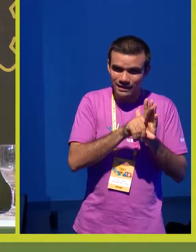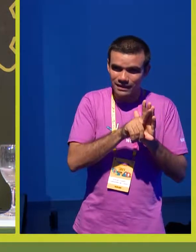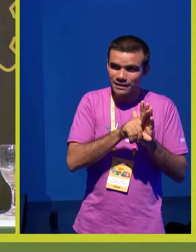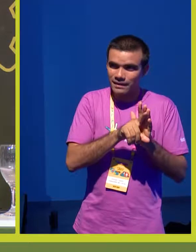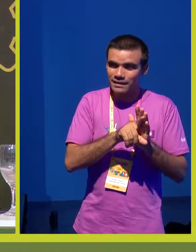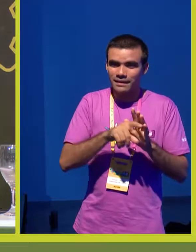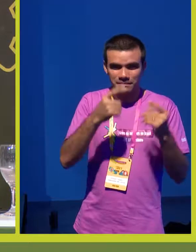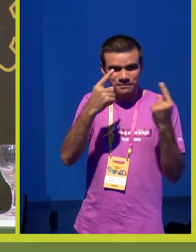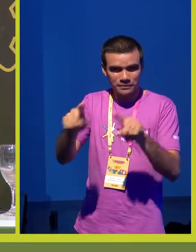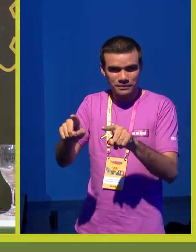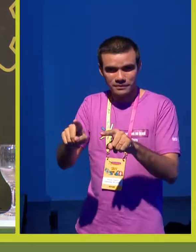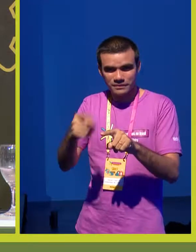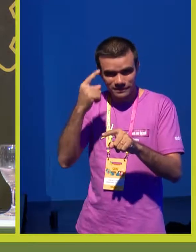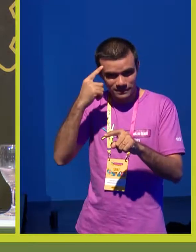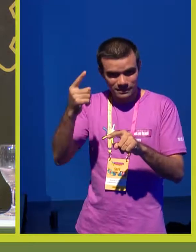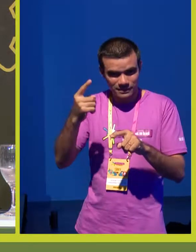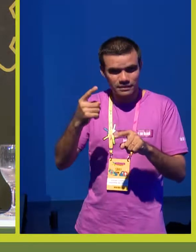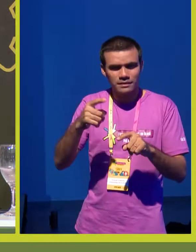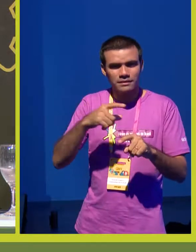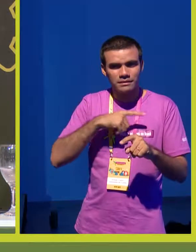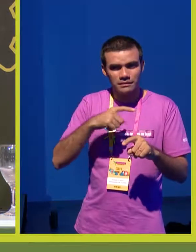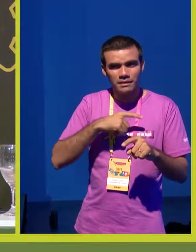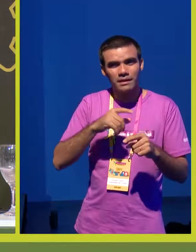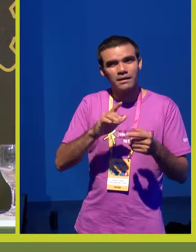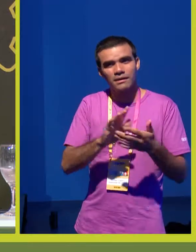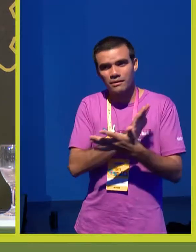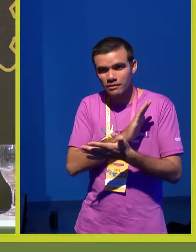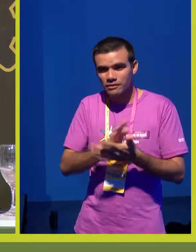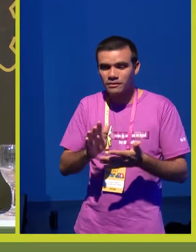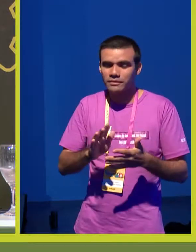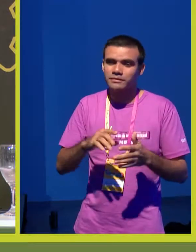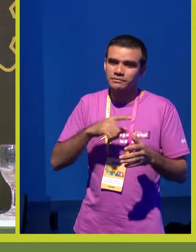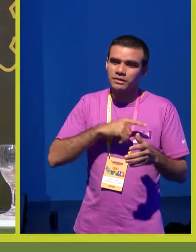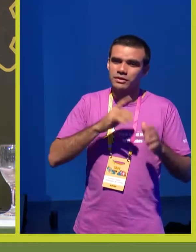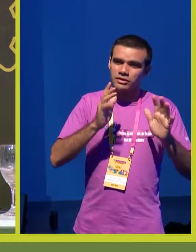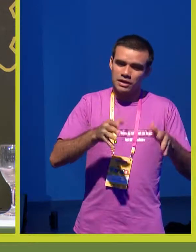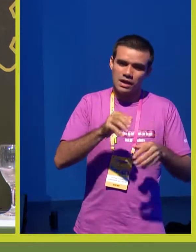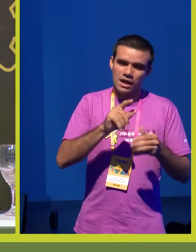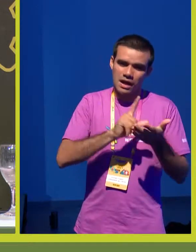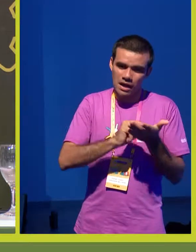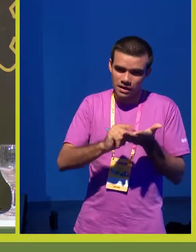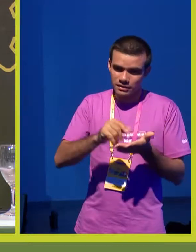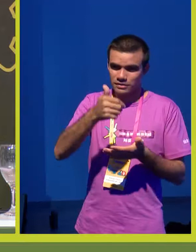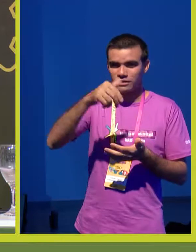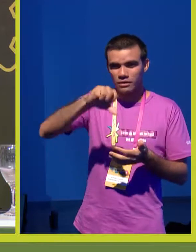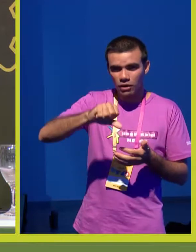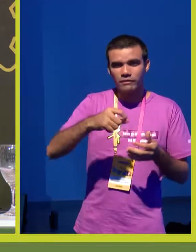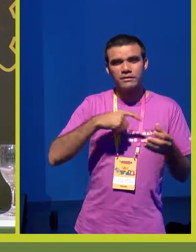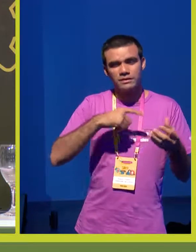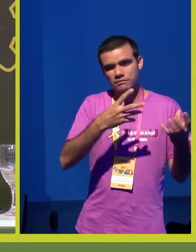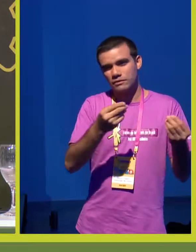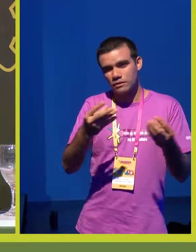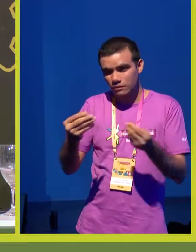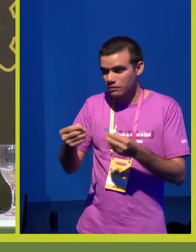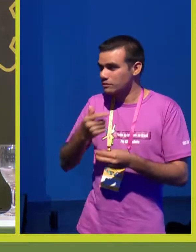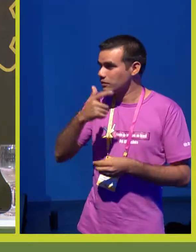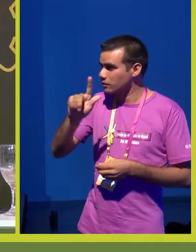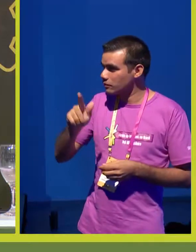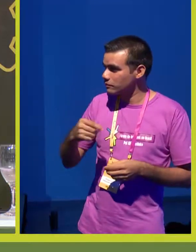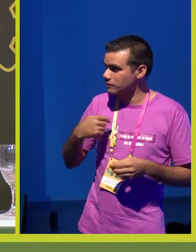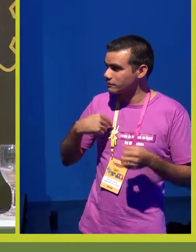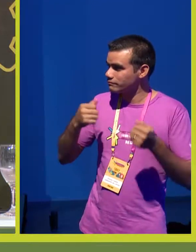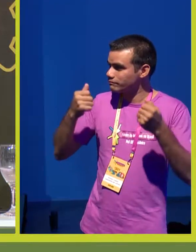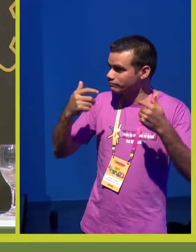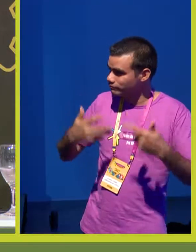também já estão nesse infográfico do artigo 19 e devem ter muitos outros. diria também, doutor Rodrigo, que